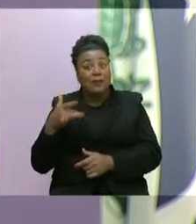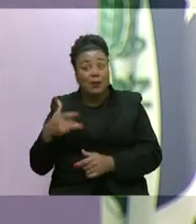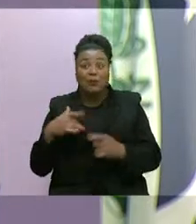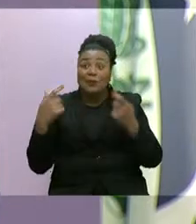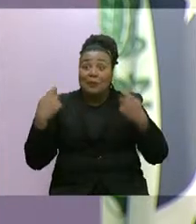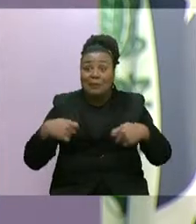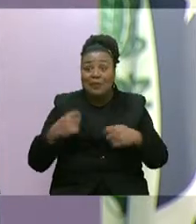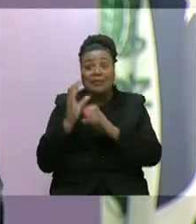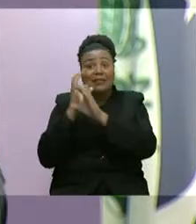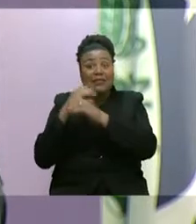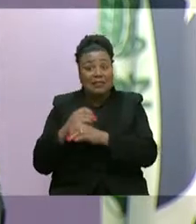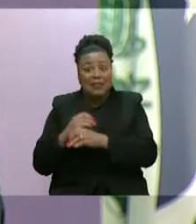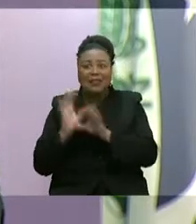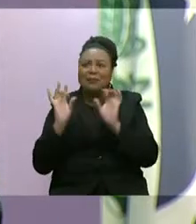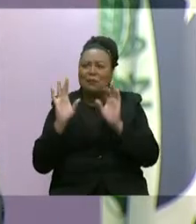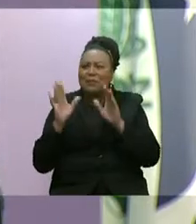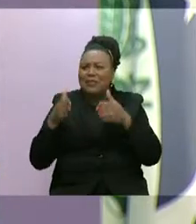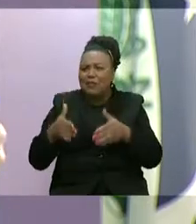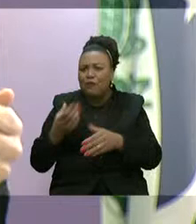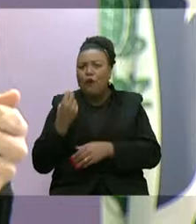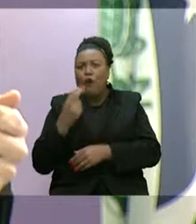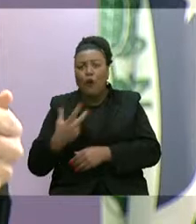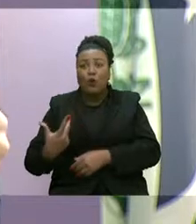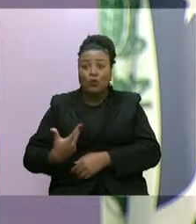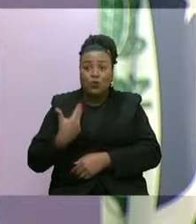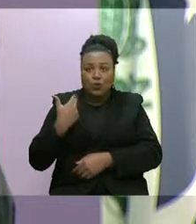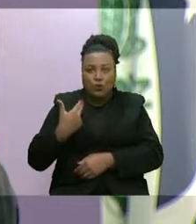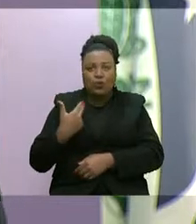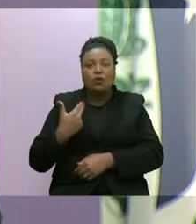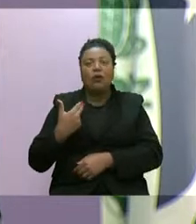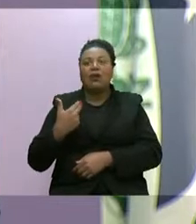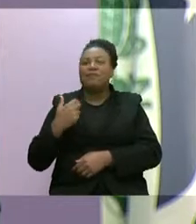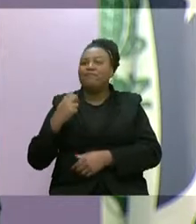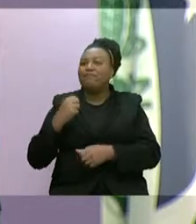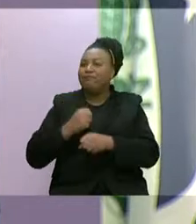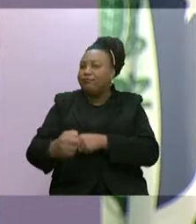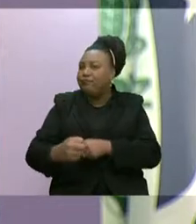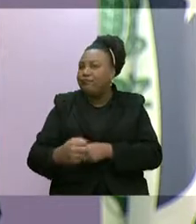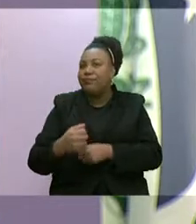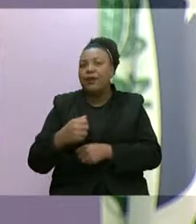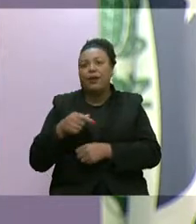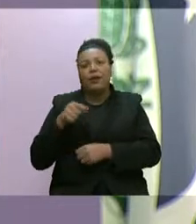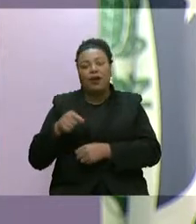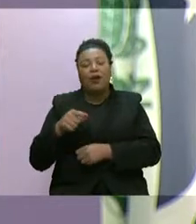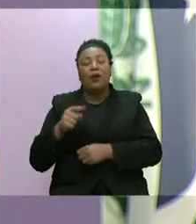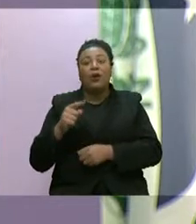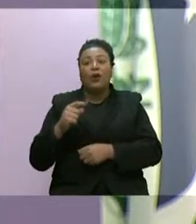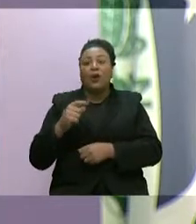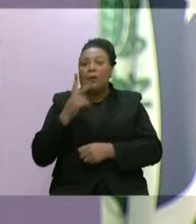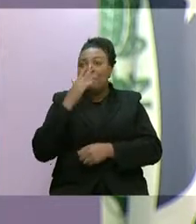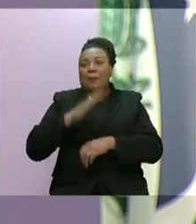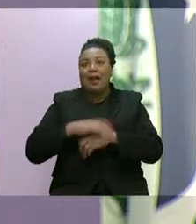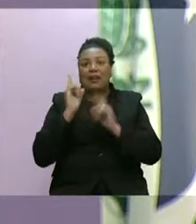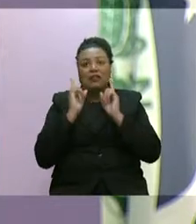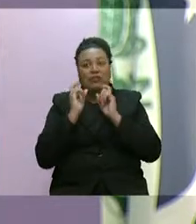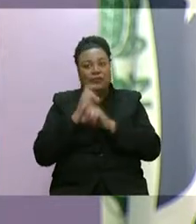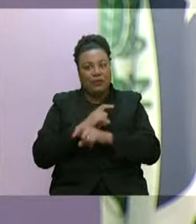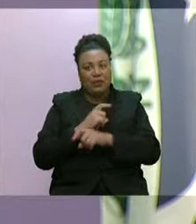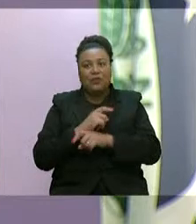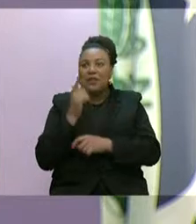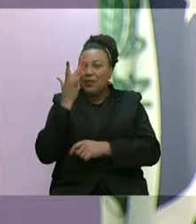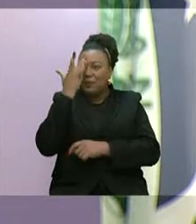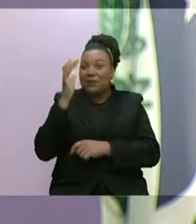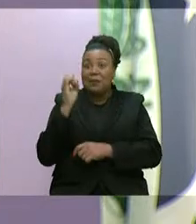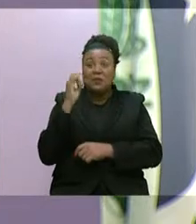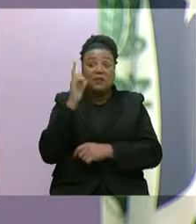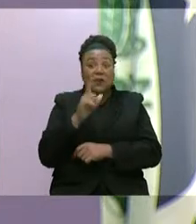que precisa de exame, de especialista ou de cirurgia, lascou. O nível do videogame ficou mais complexo e ele não